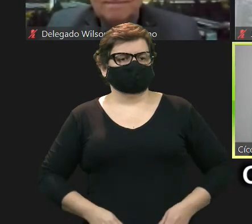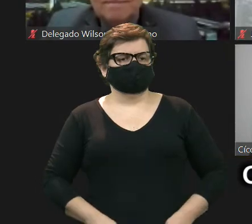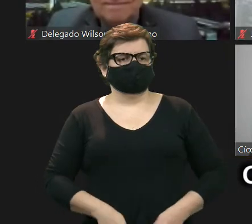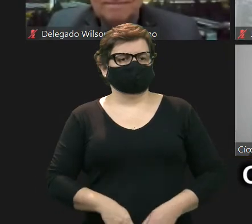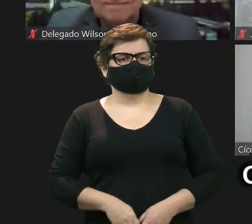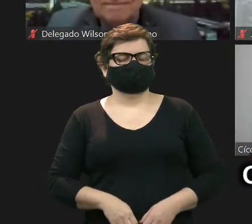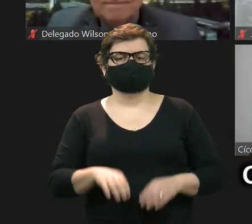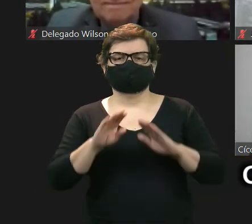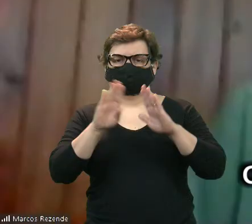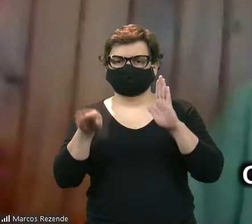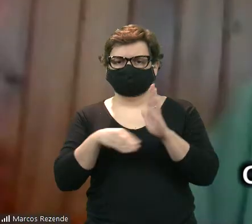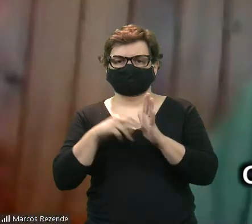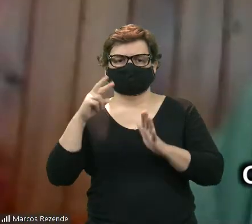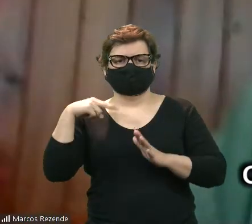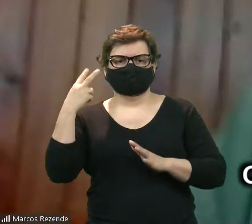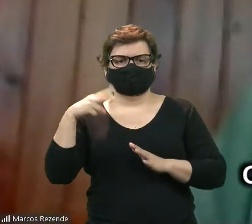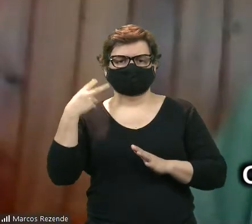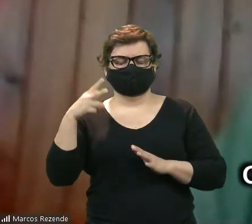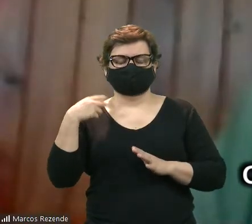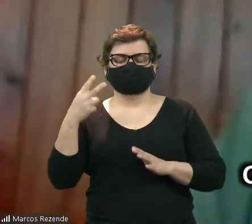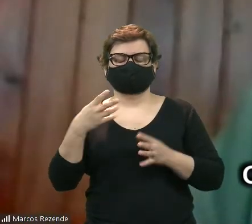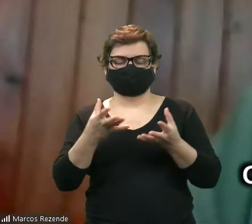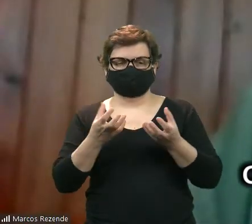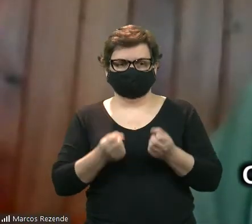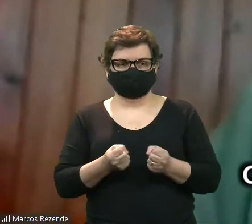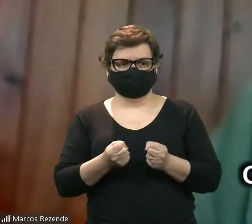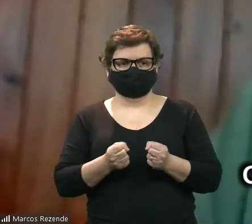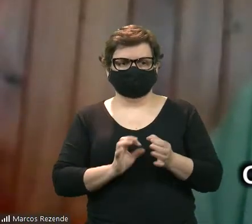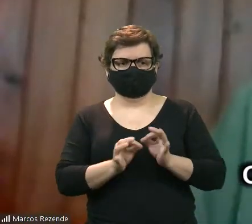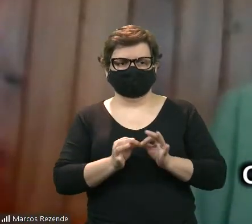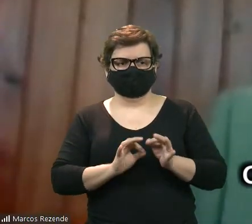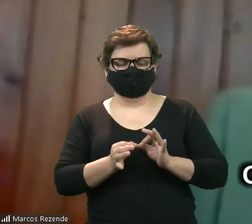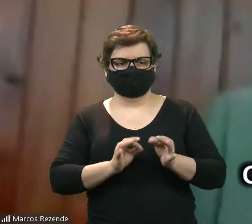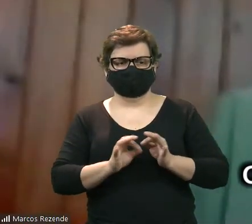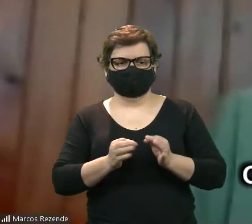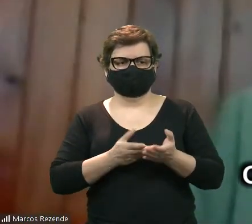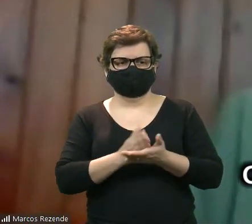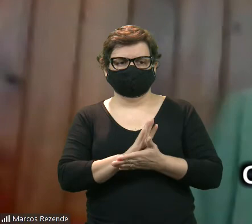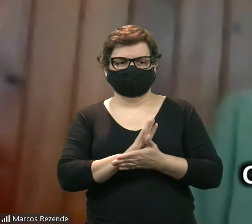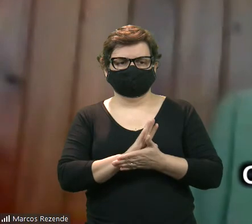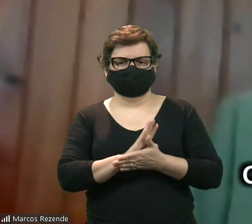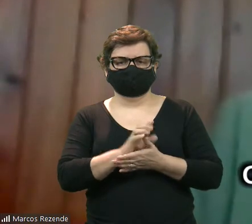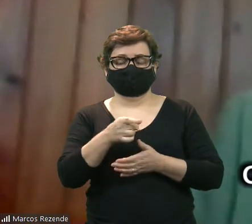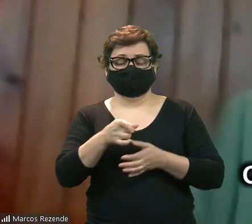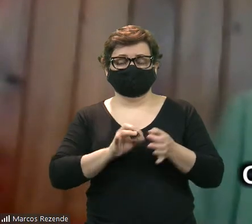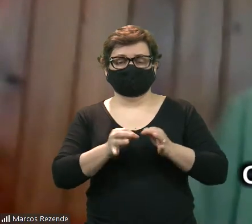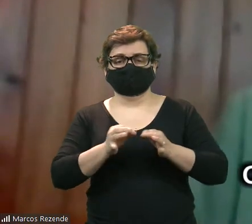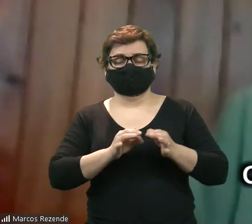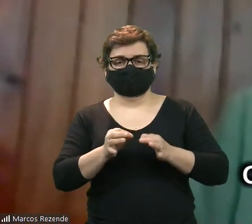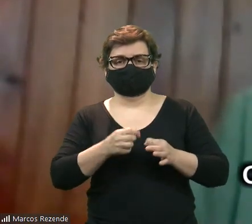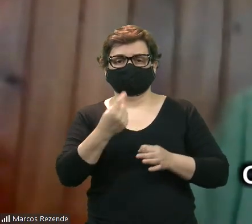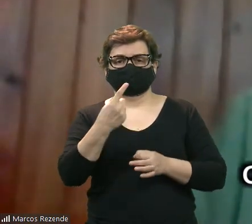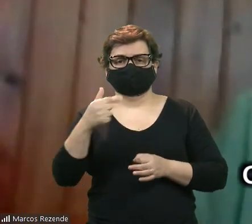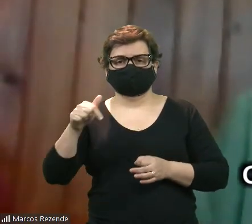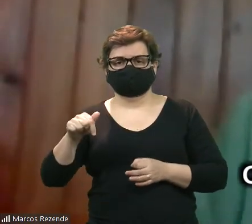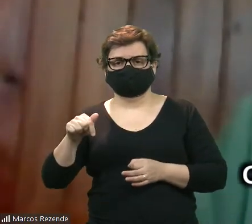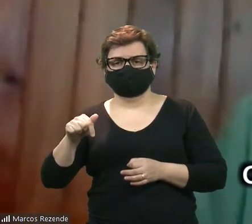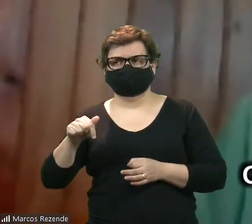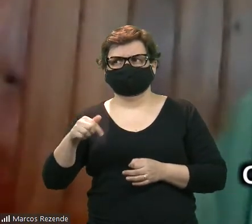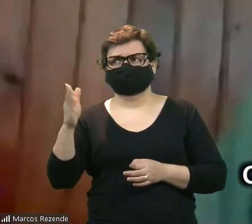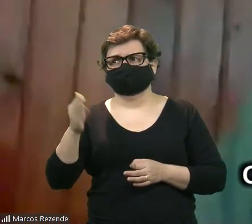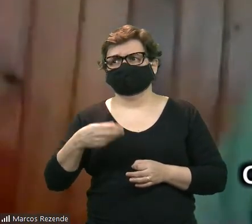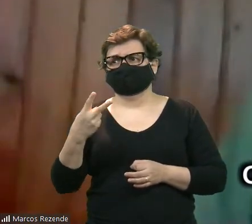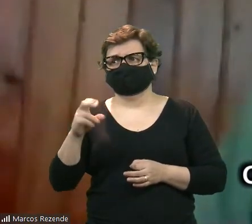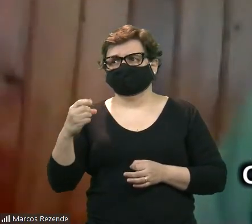Por unanimidade dos senhores vereadores, aprovado o projeto de lei 17 2020 em primeira